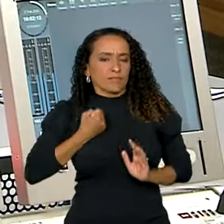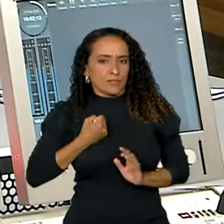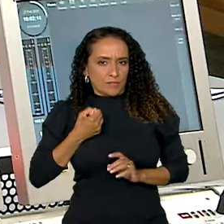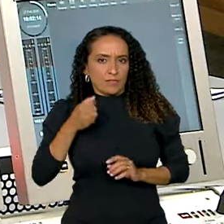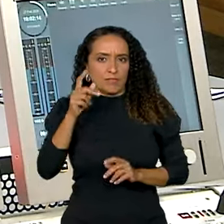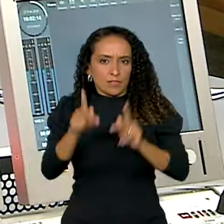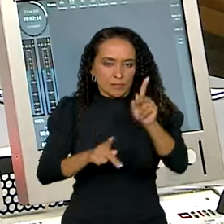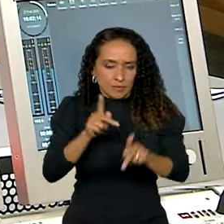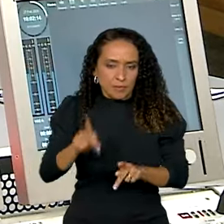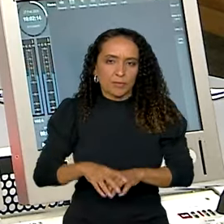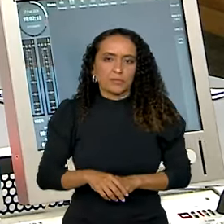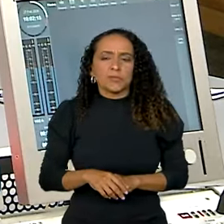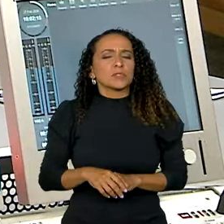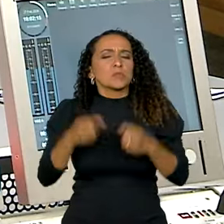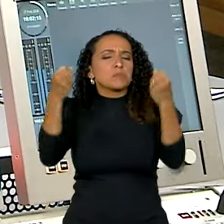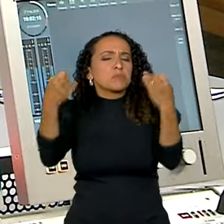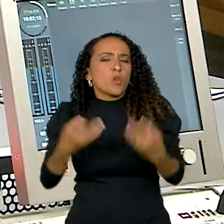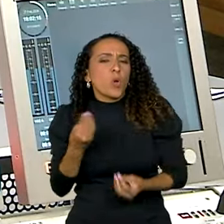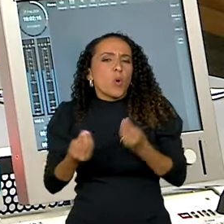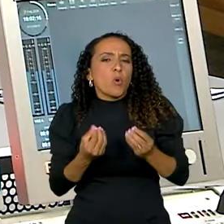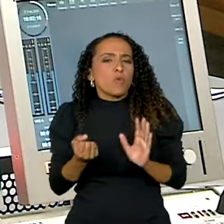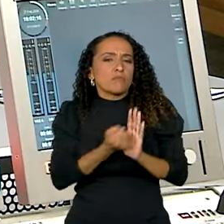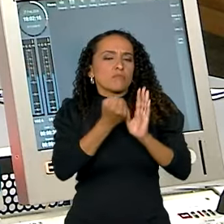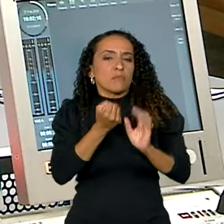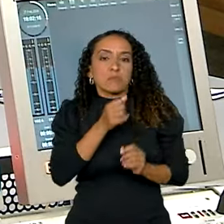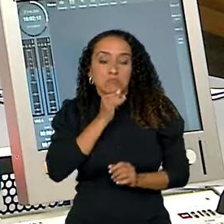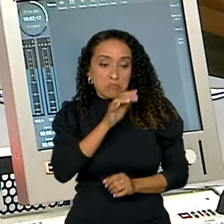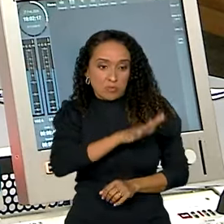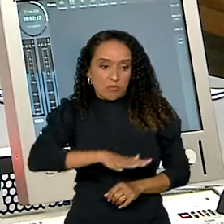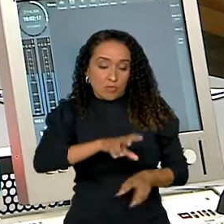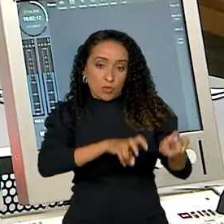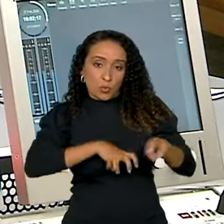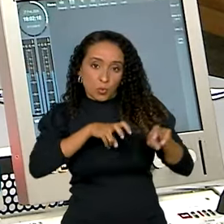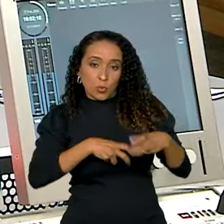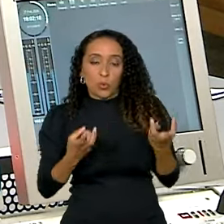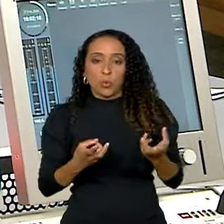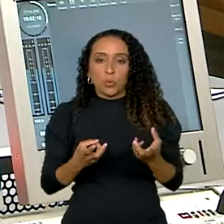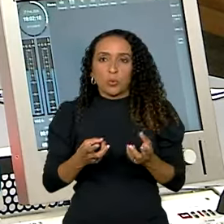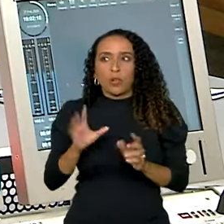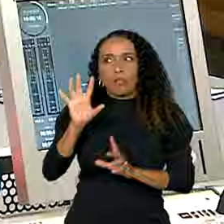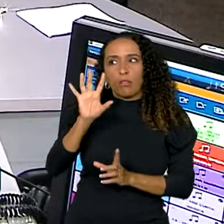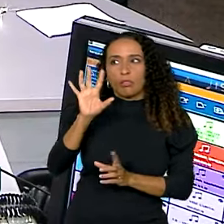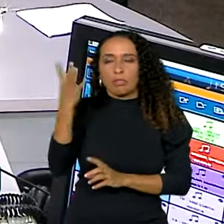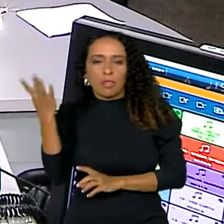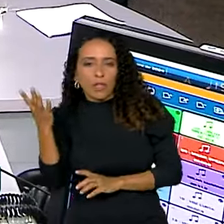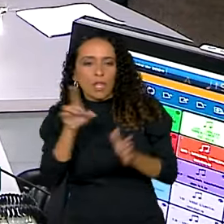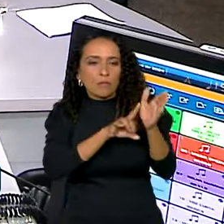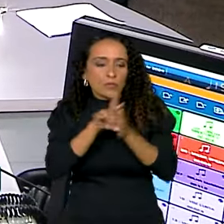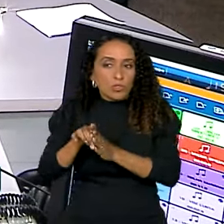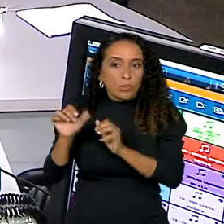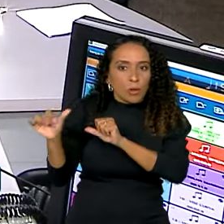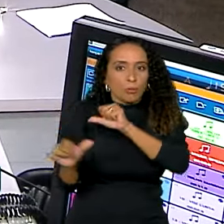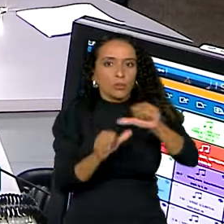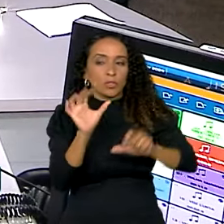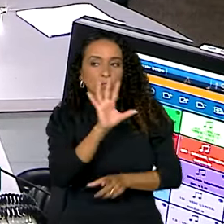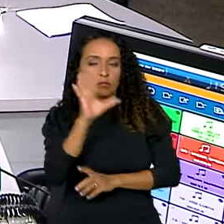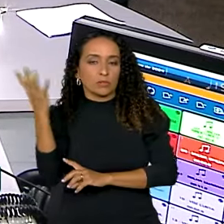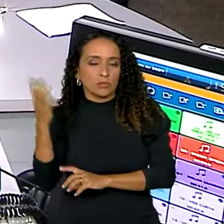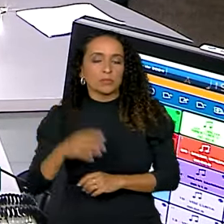O senhor poderia falar sobre esses impactos, como, por exemplo, na agricultura, na previsão do tempo, nos estudos sobre as mudanças do clima?